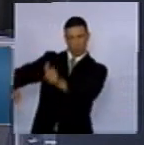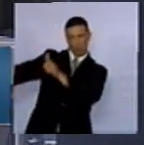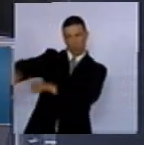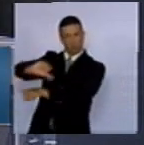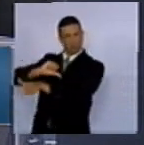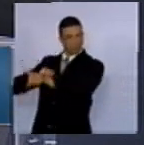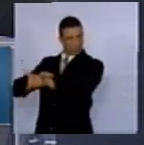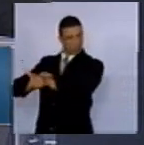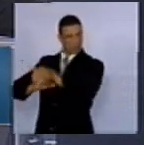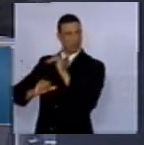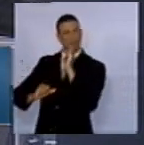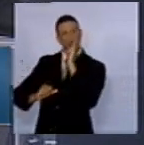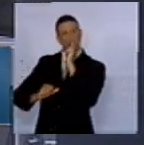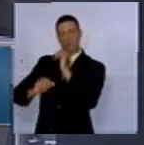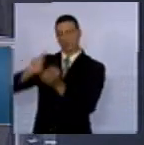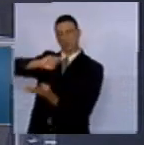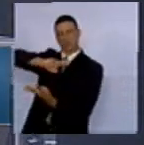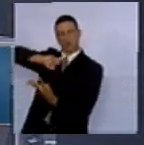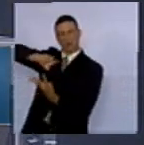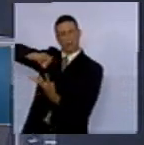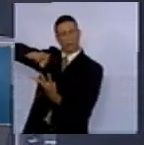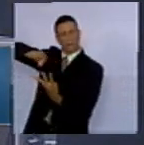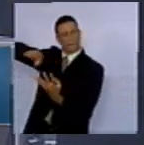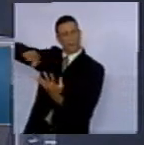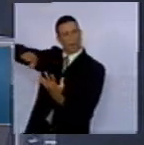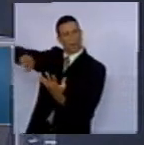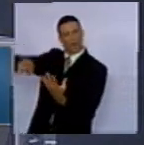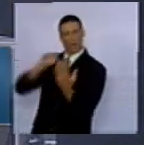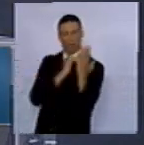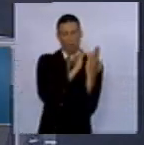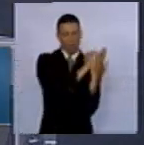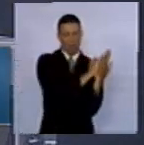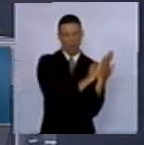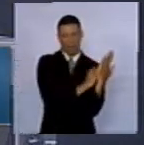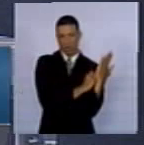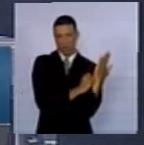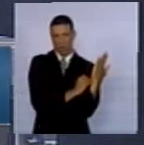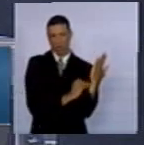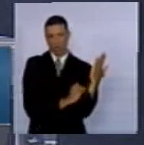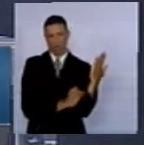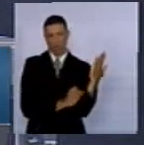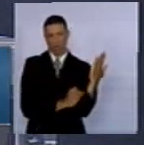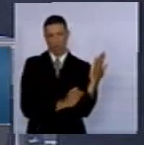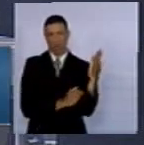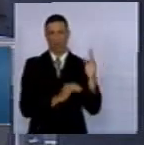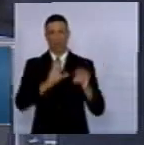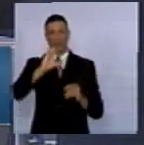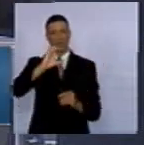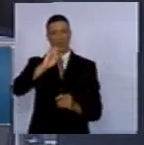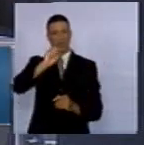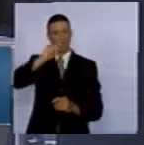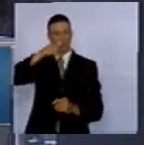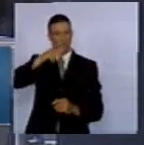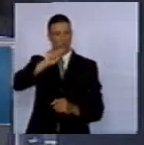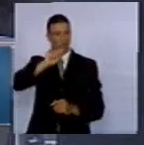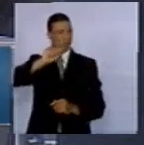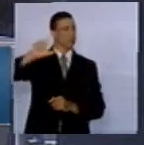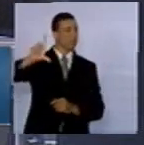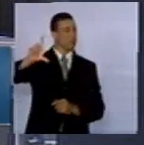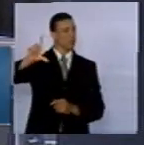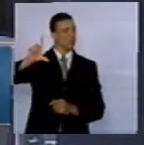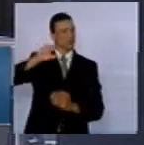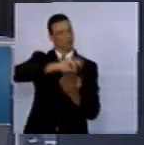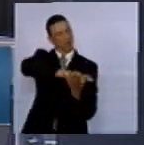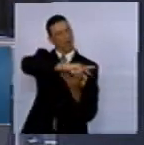vão aparecer dezenas e dezenas de programadores vulgarmente Chamado Canal e